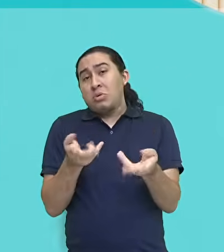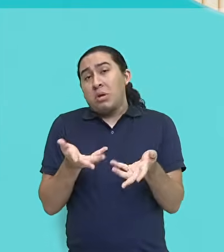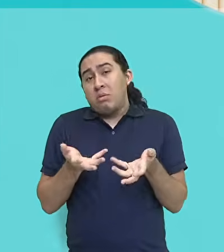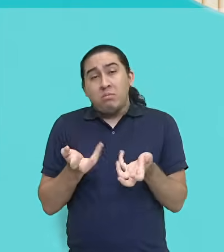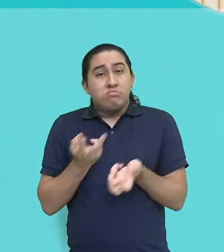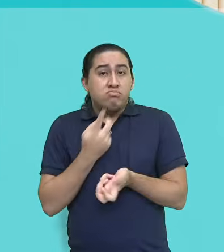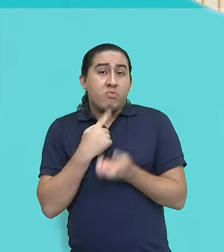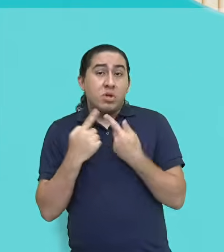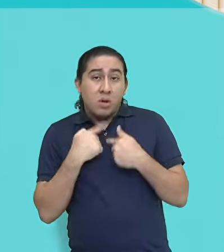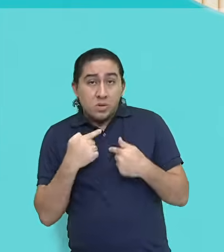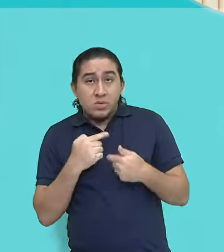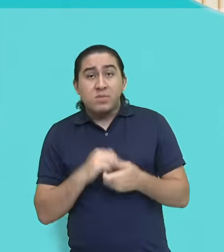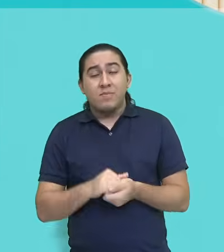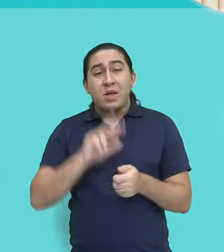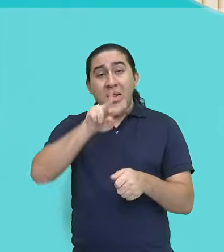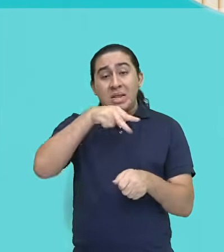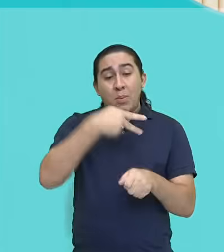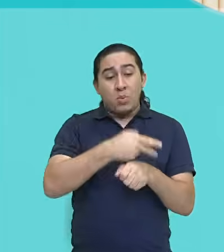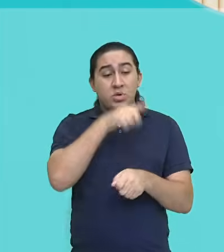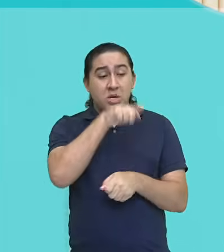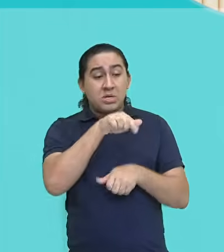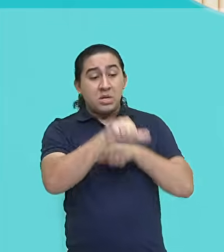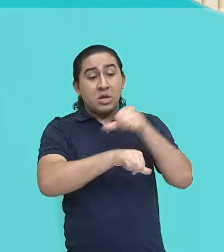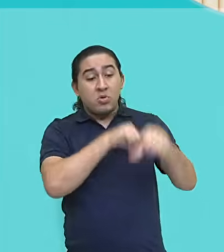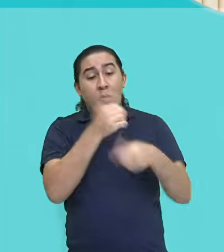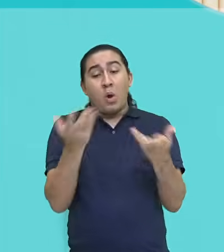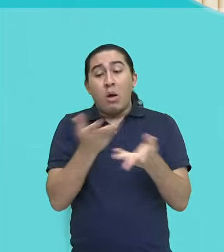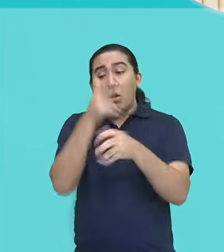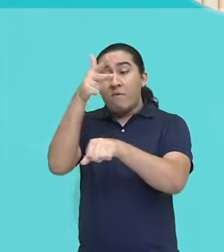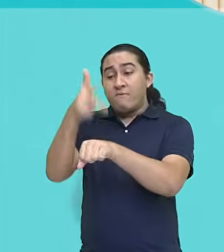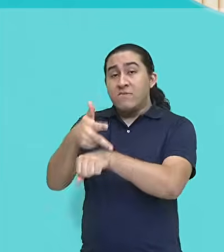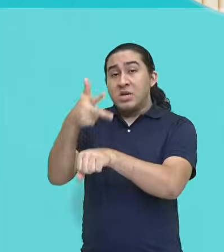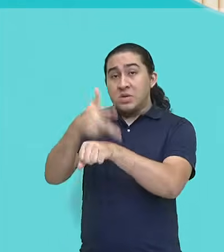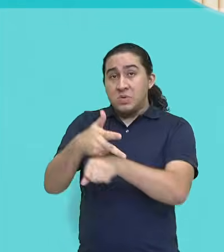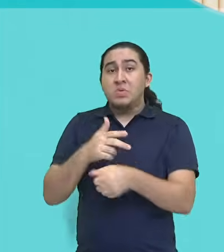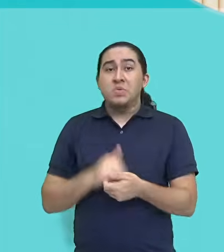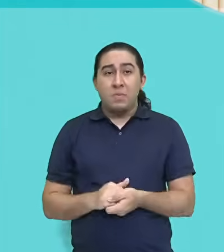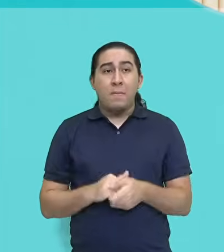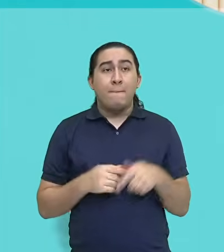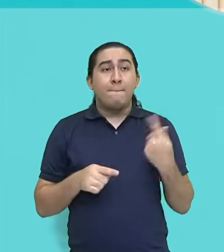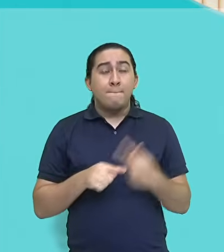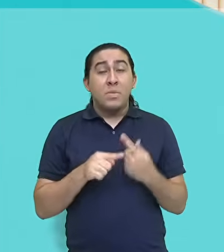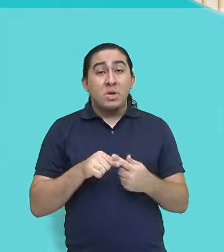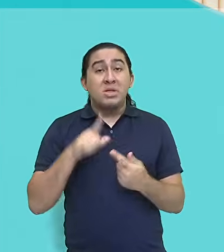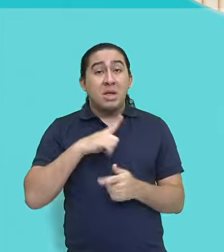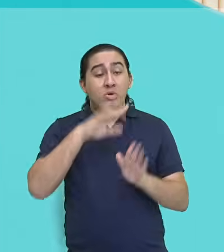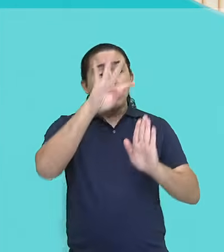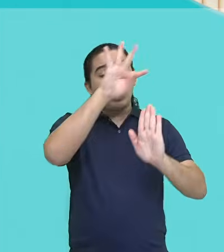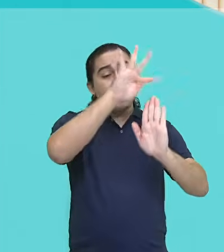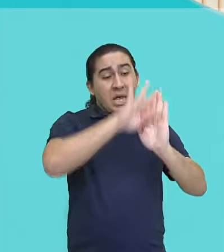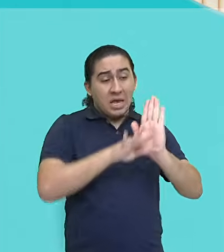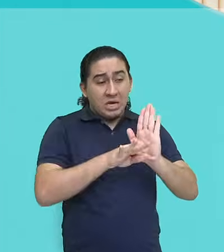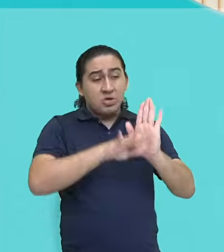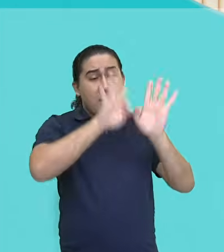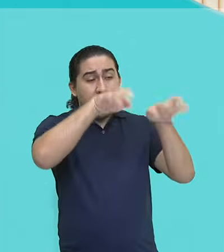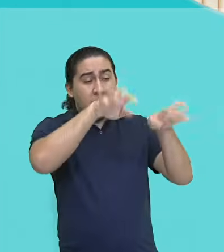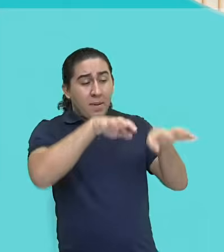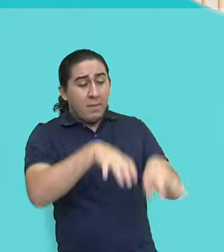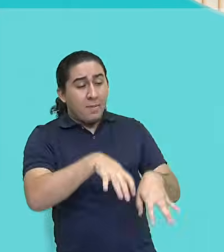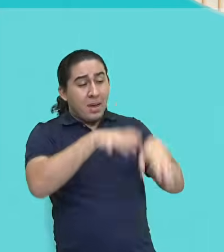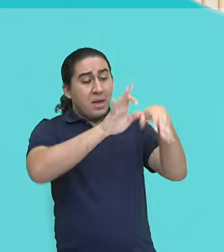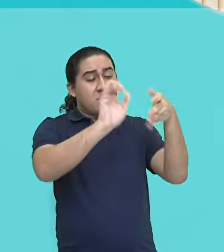E aí, isso passou para o vídeo. A partir do momento que sai do texto ali, digamos,